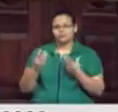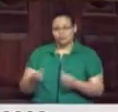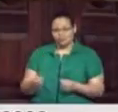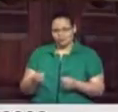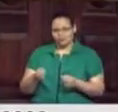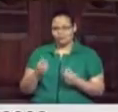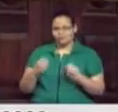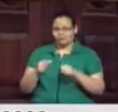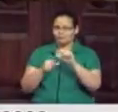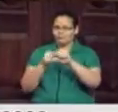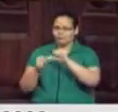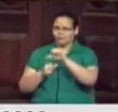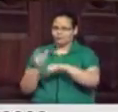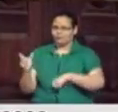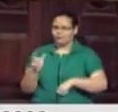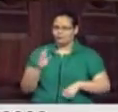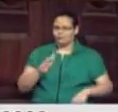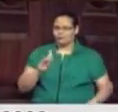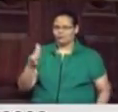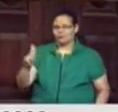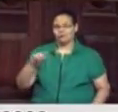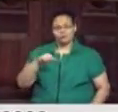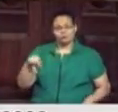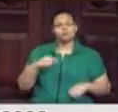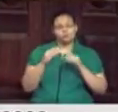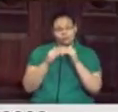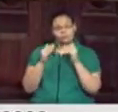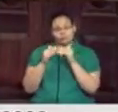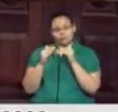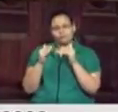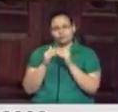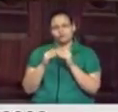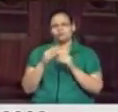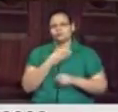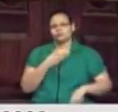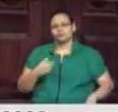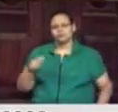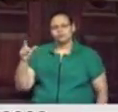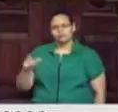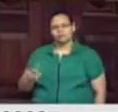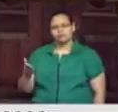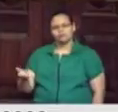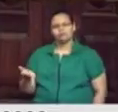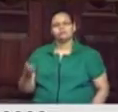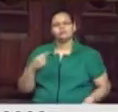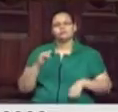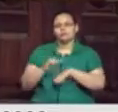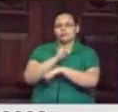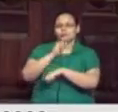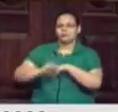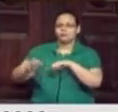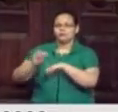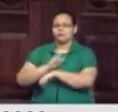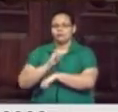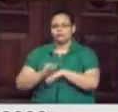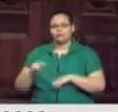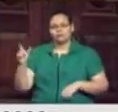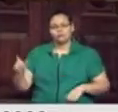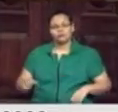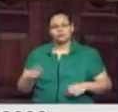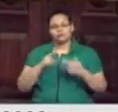necessário ajustes no bilhete único e nós todos concordamos com isso. O governo do Estado traçou uma estratégia por isso. Ele é